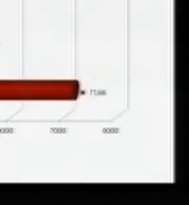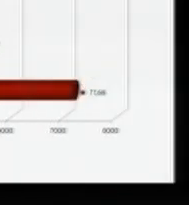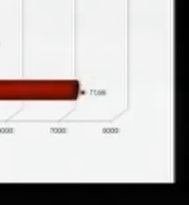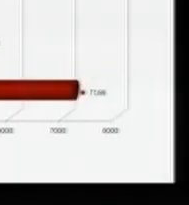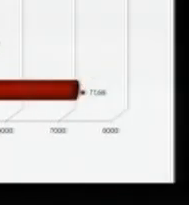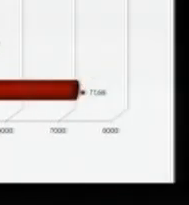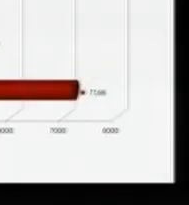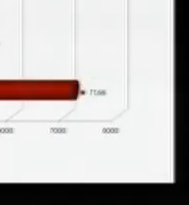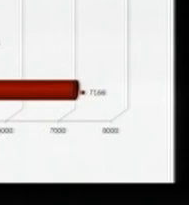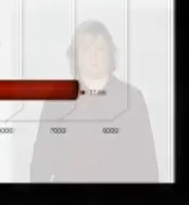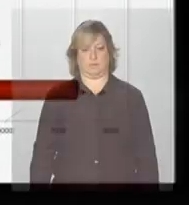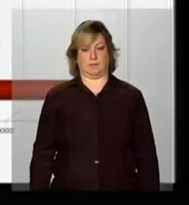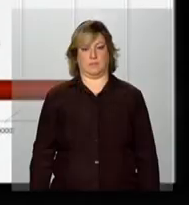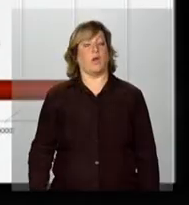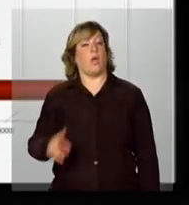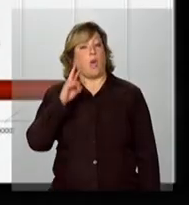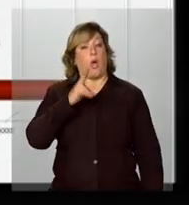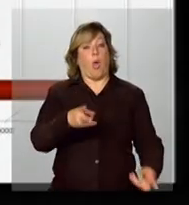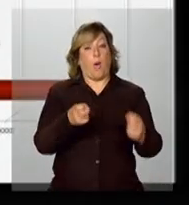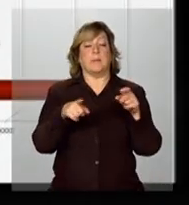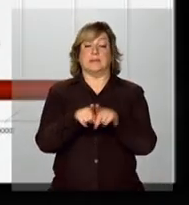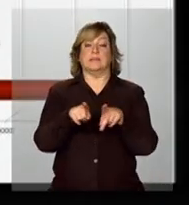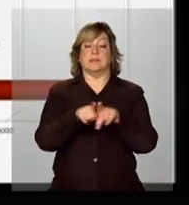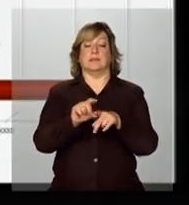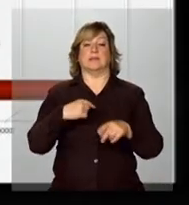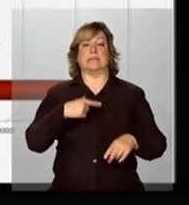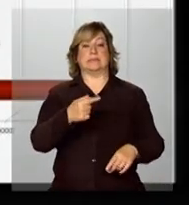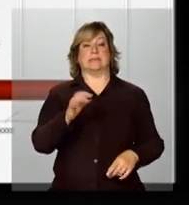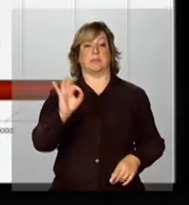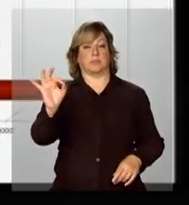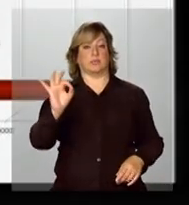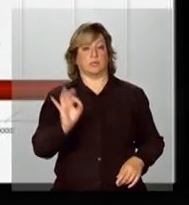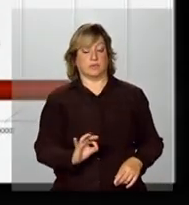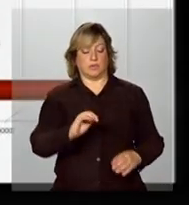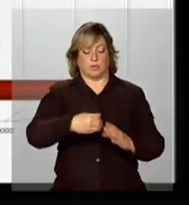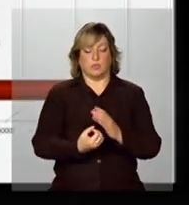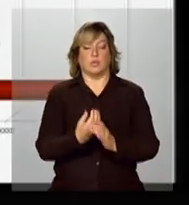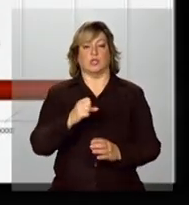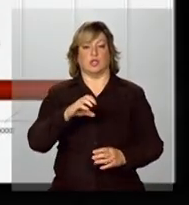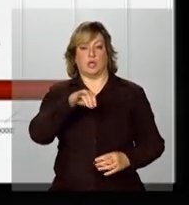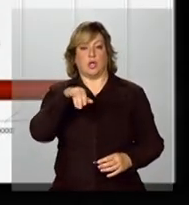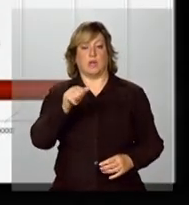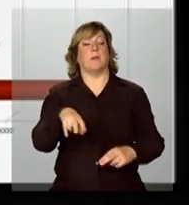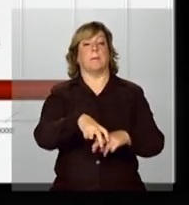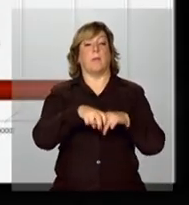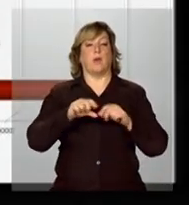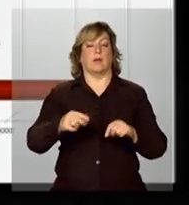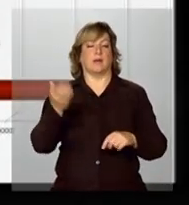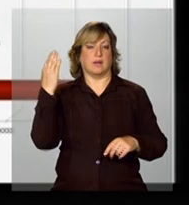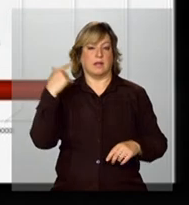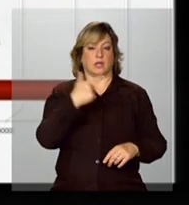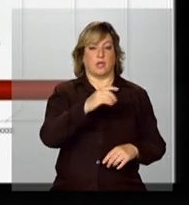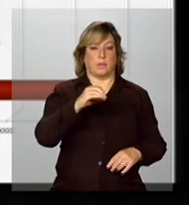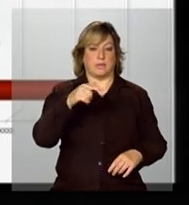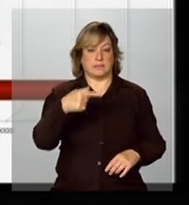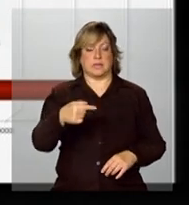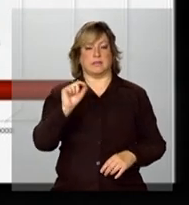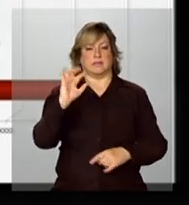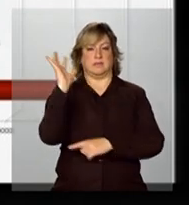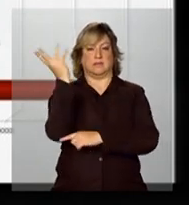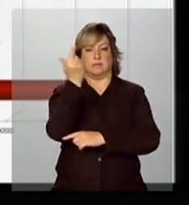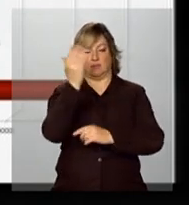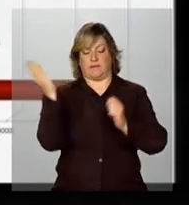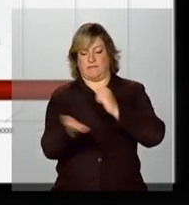A gente observa também que cerca de 70% dos plantios de soja se dá nos desflorestamentos do ano de 2007 e